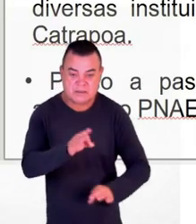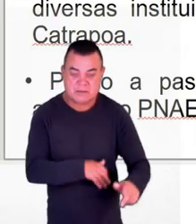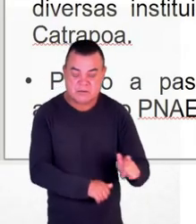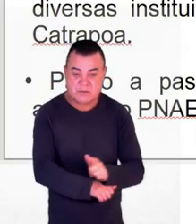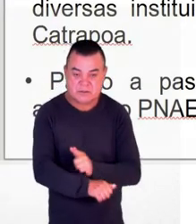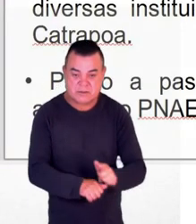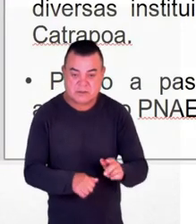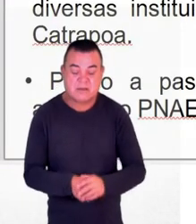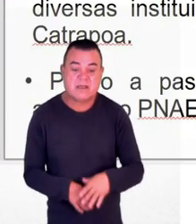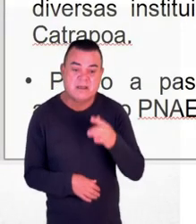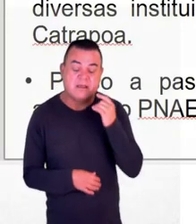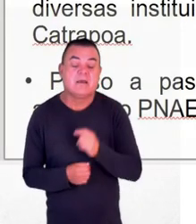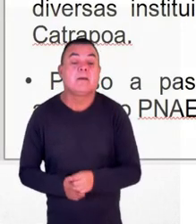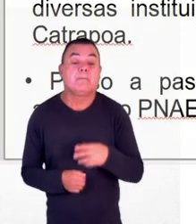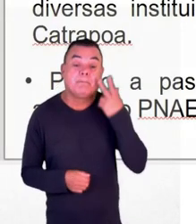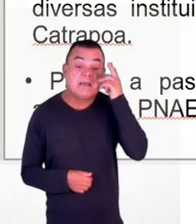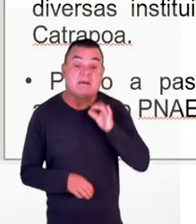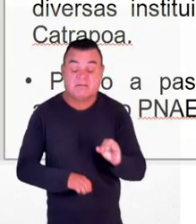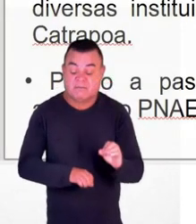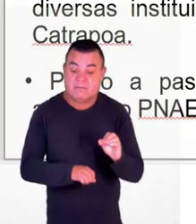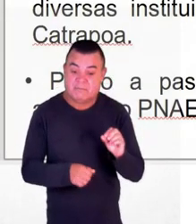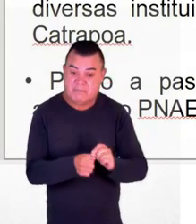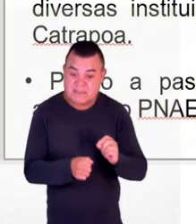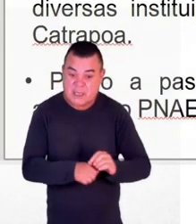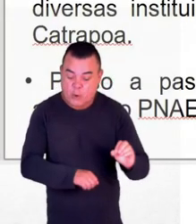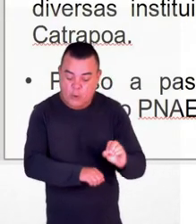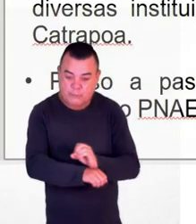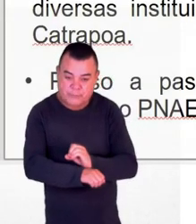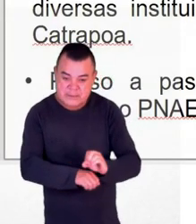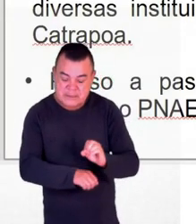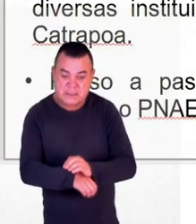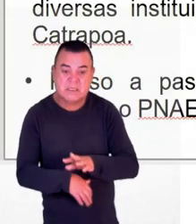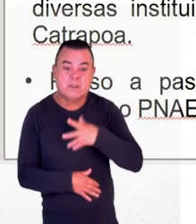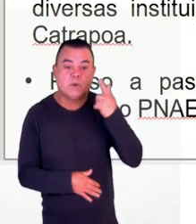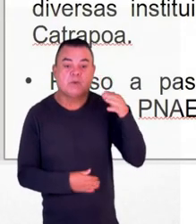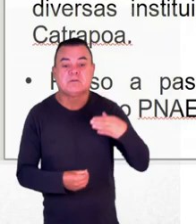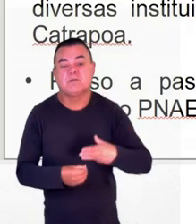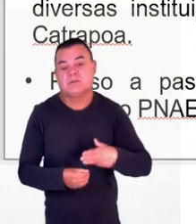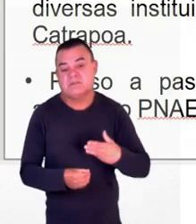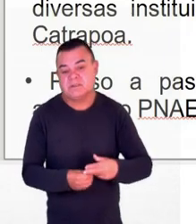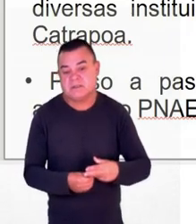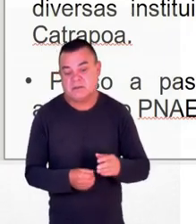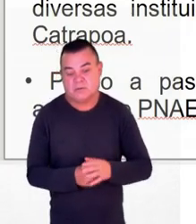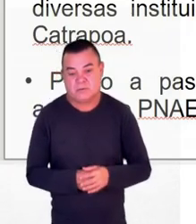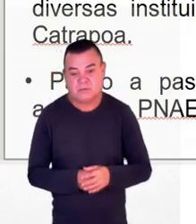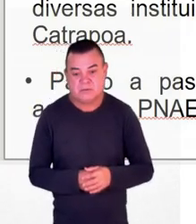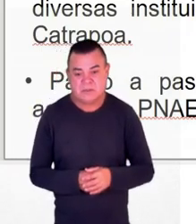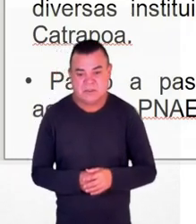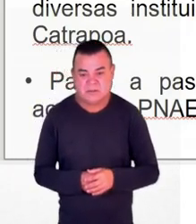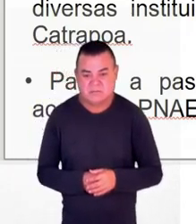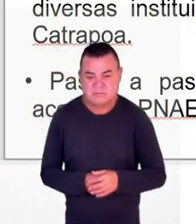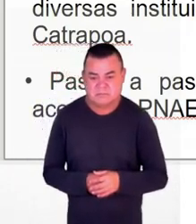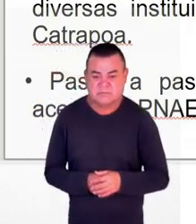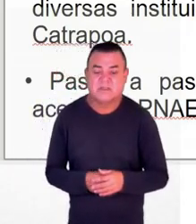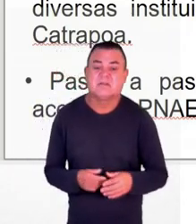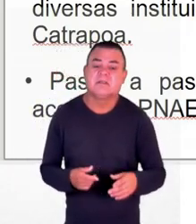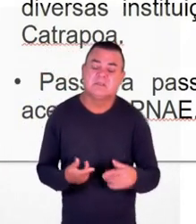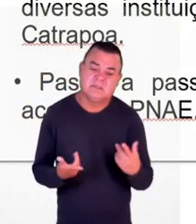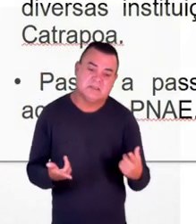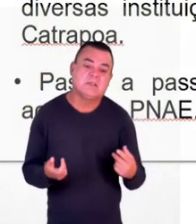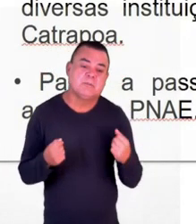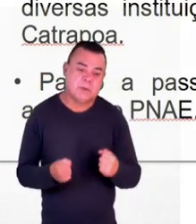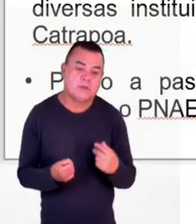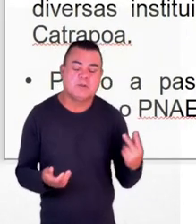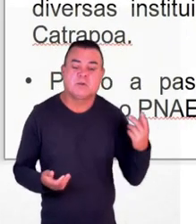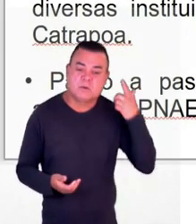oficinas com todos os eh todos não muitos municípios caras de rio não MPF necessariamente os parceiros Funai Idan né